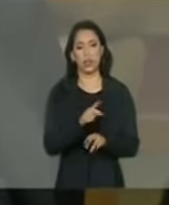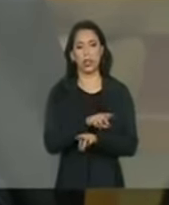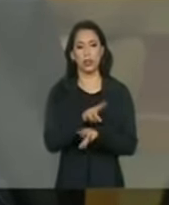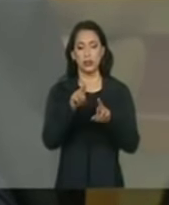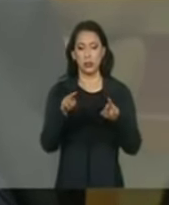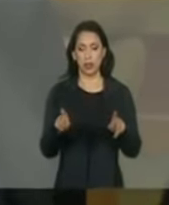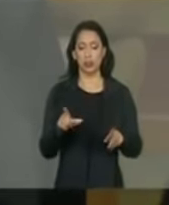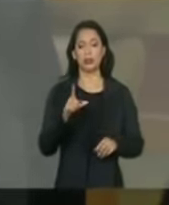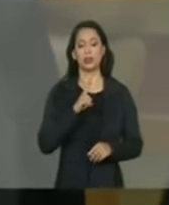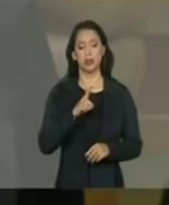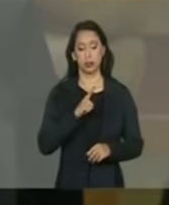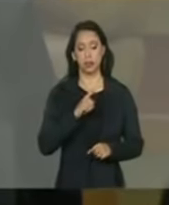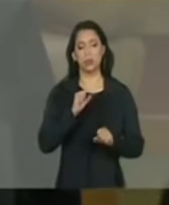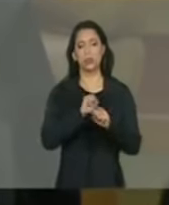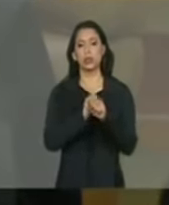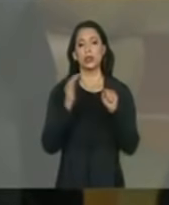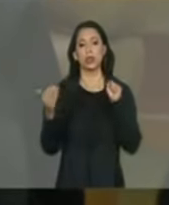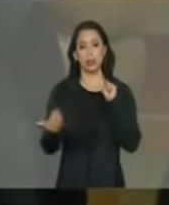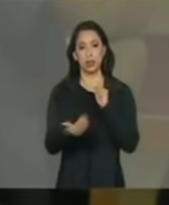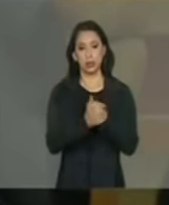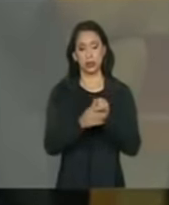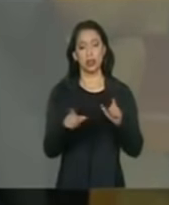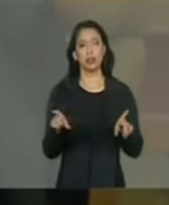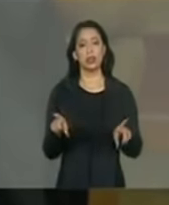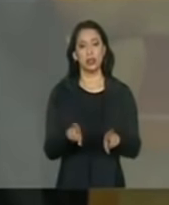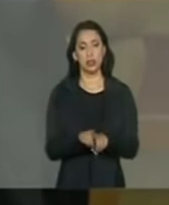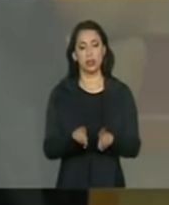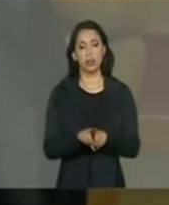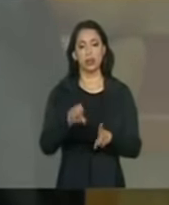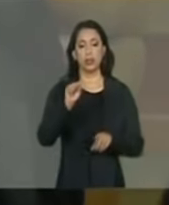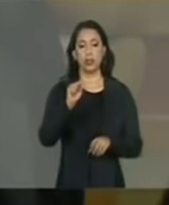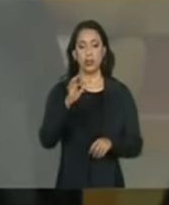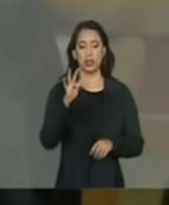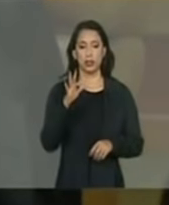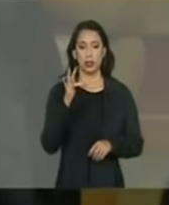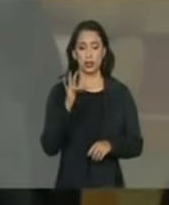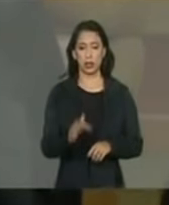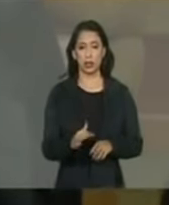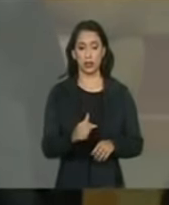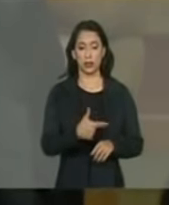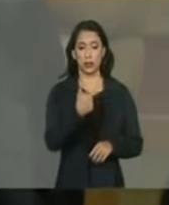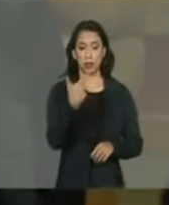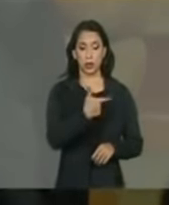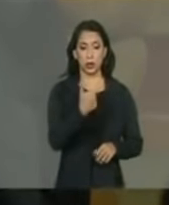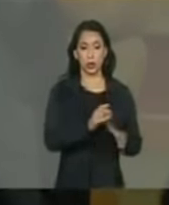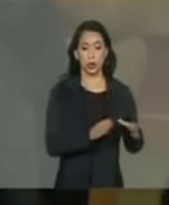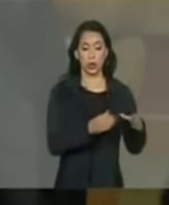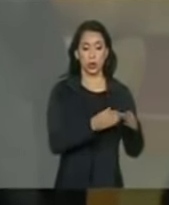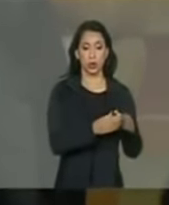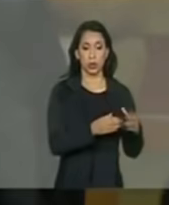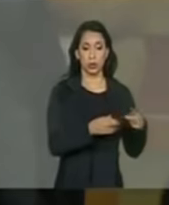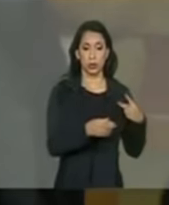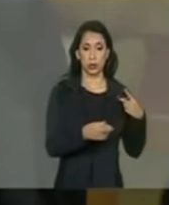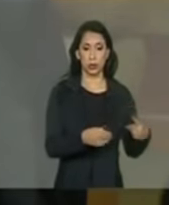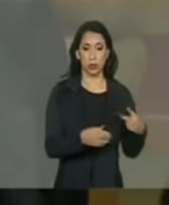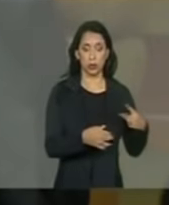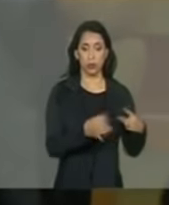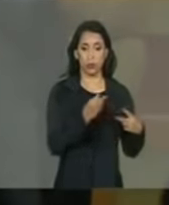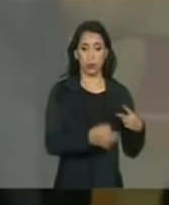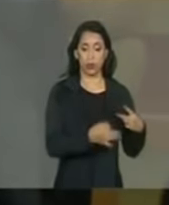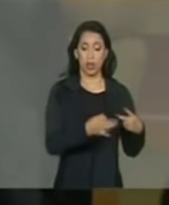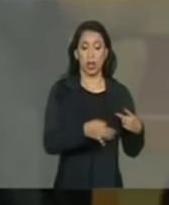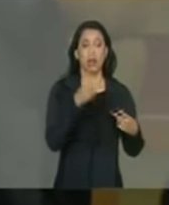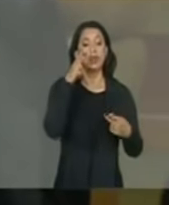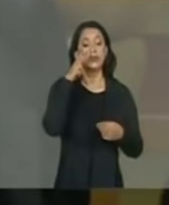tribunal federal e digo o seguinte o tribunal de segunda instância ao julgar ação de revisão criminal dispõe de competência plena